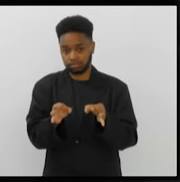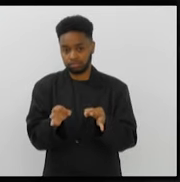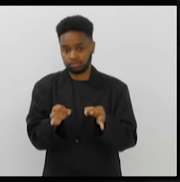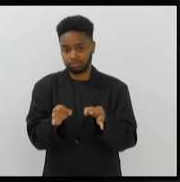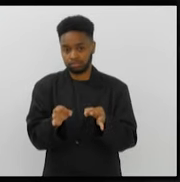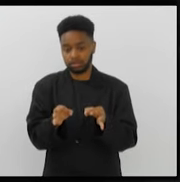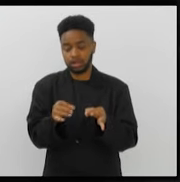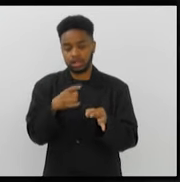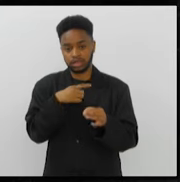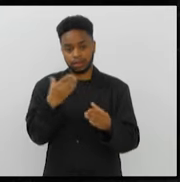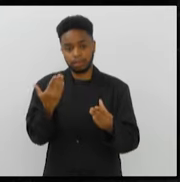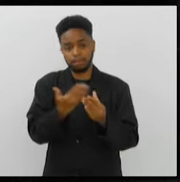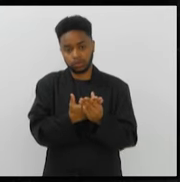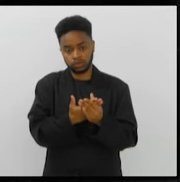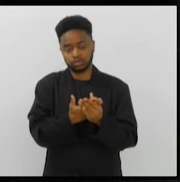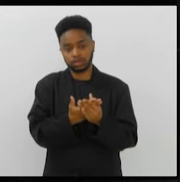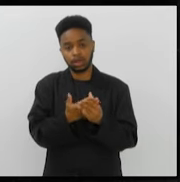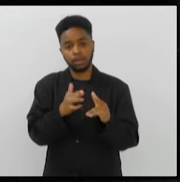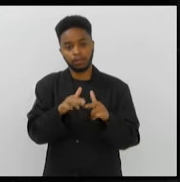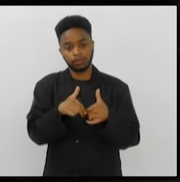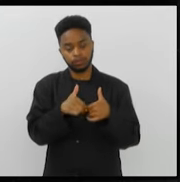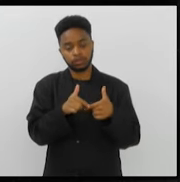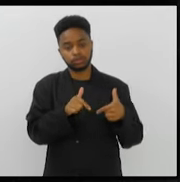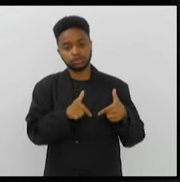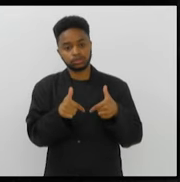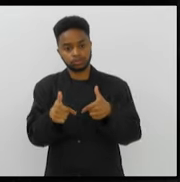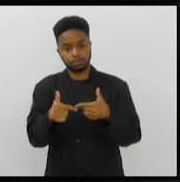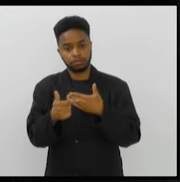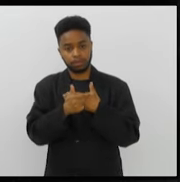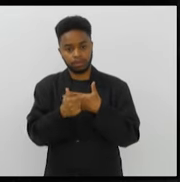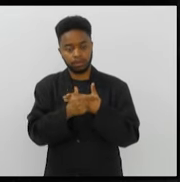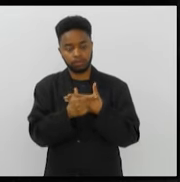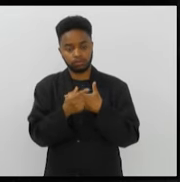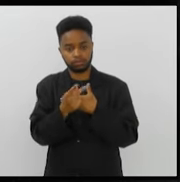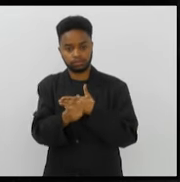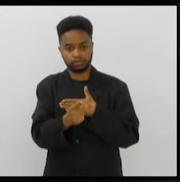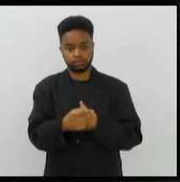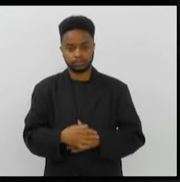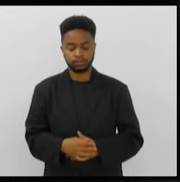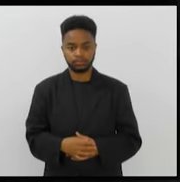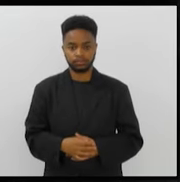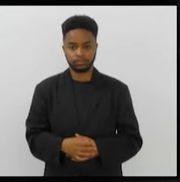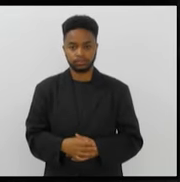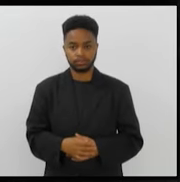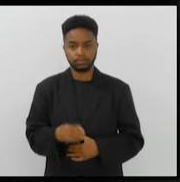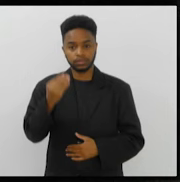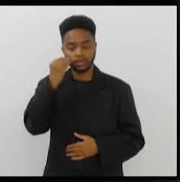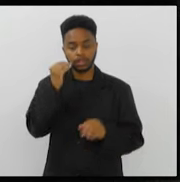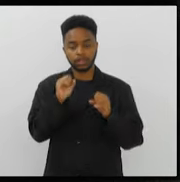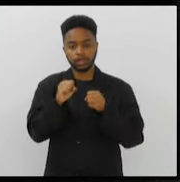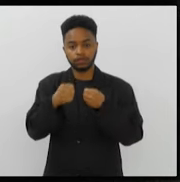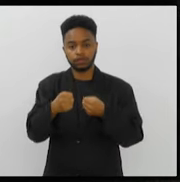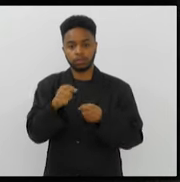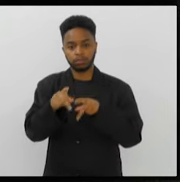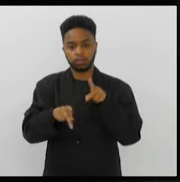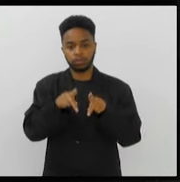começa a responder um processo por exercer o seu devido papel, que é defender a população de